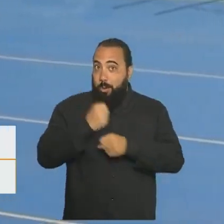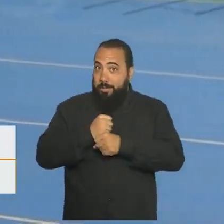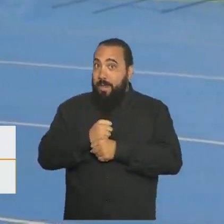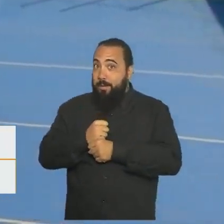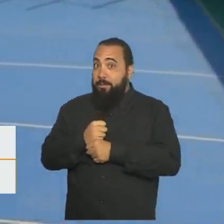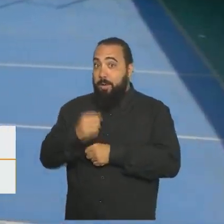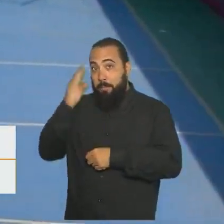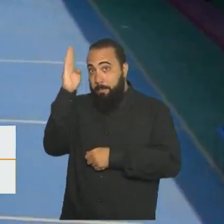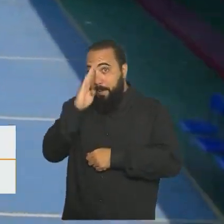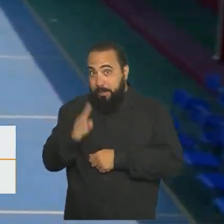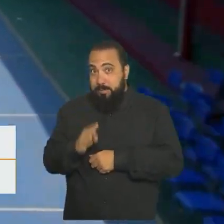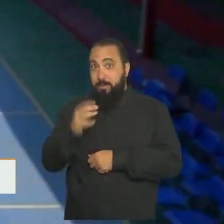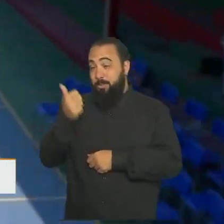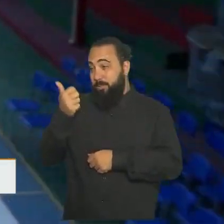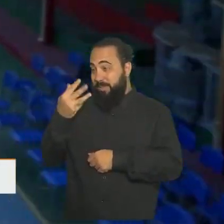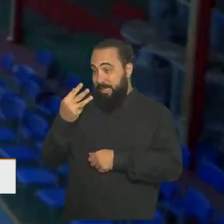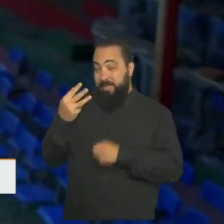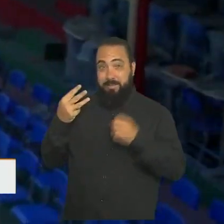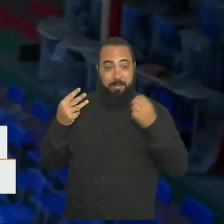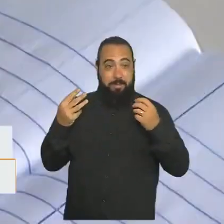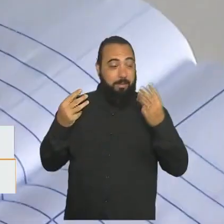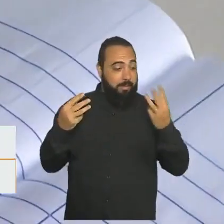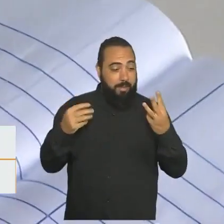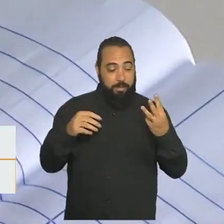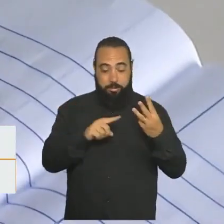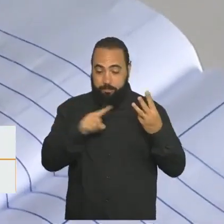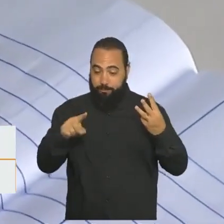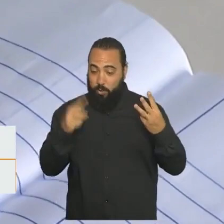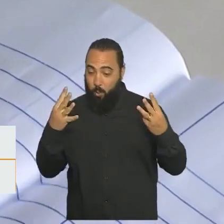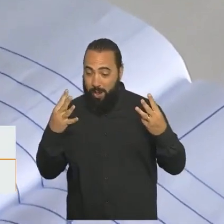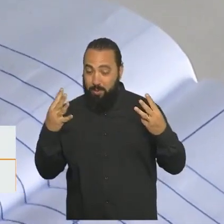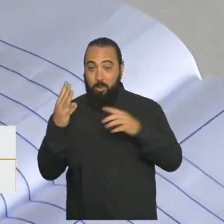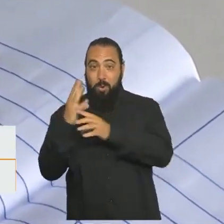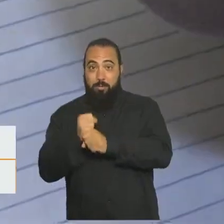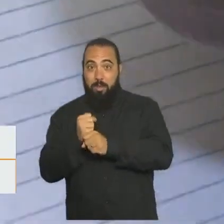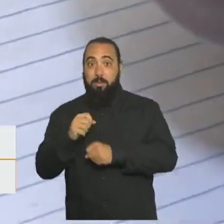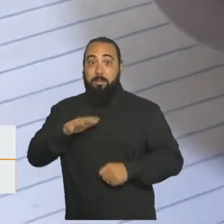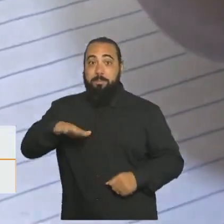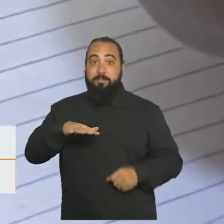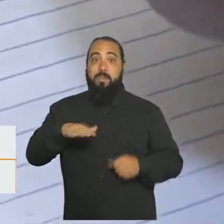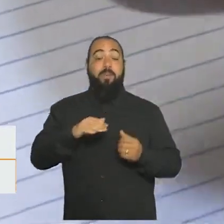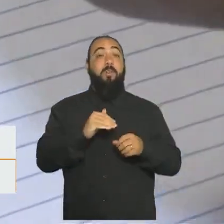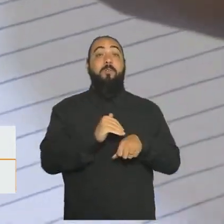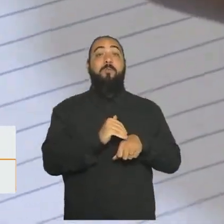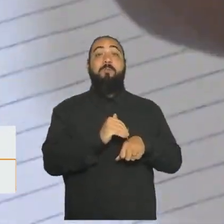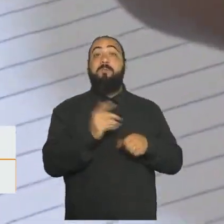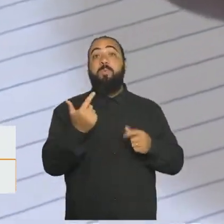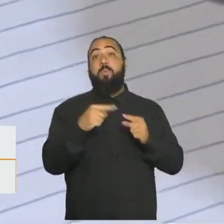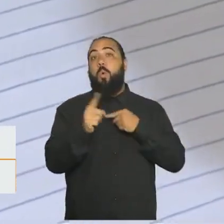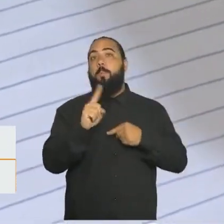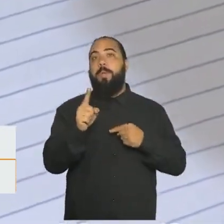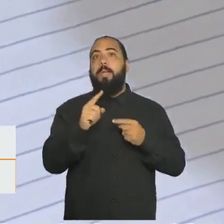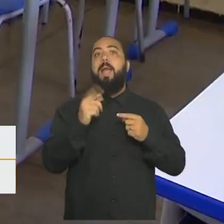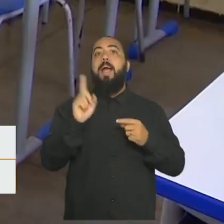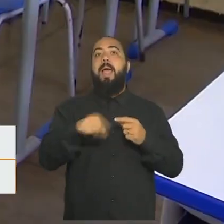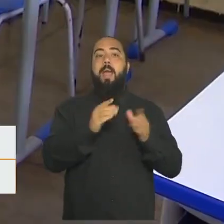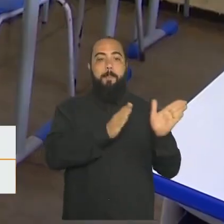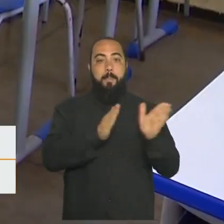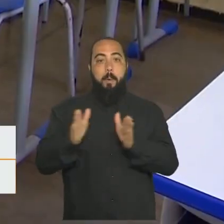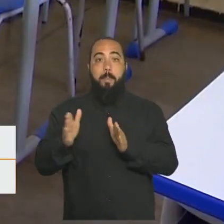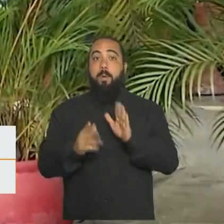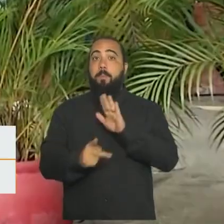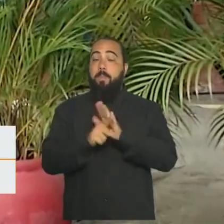No Brasil, 3 em cada 4 crianças do segundo ano estão fora dos padrões de leitura. Antes da pandemia, o